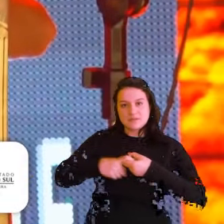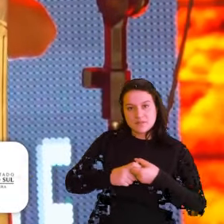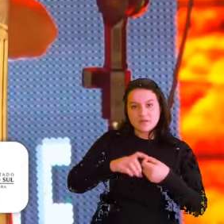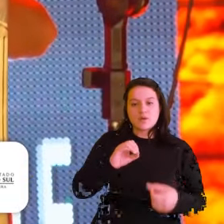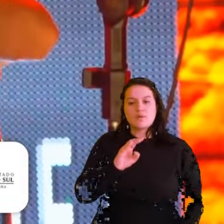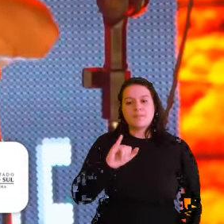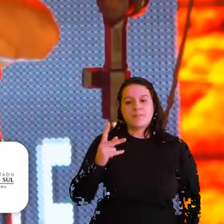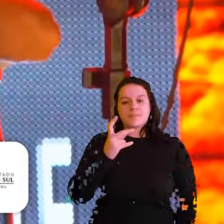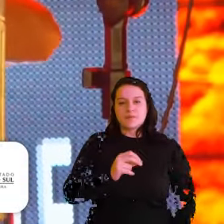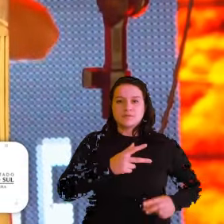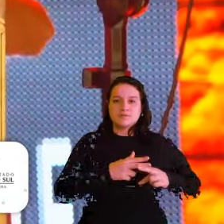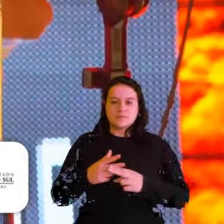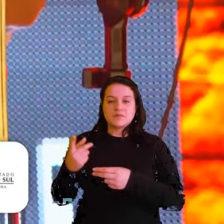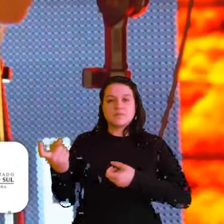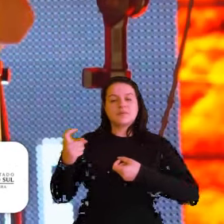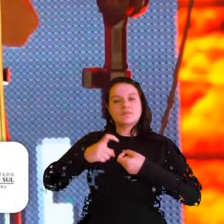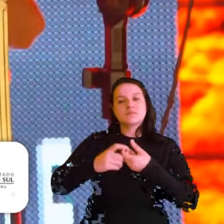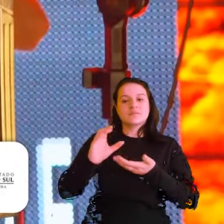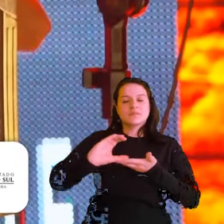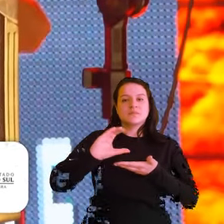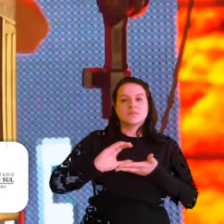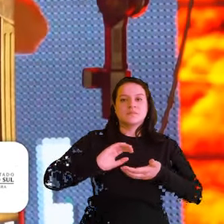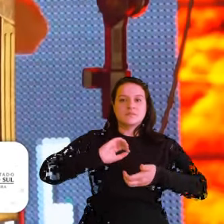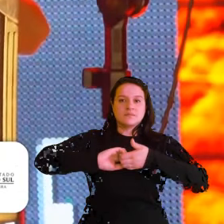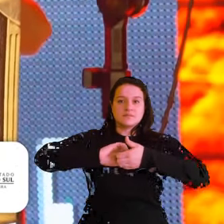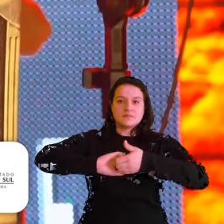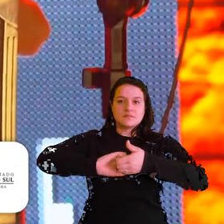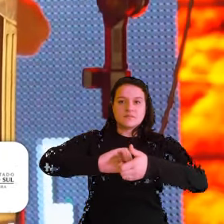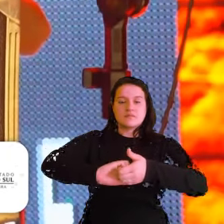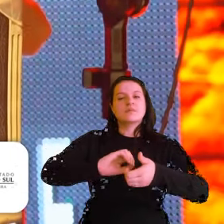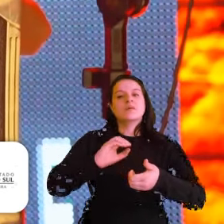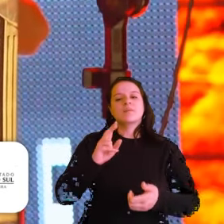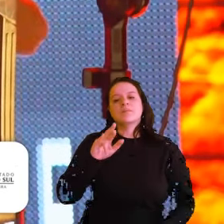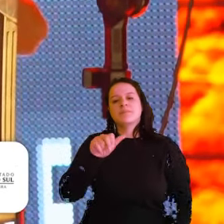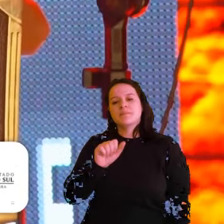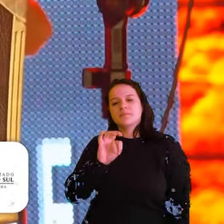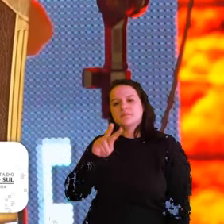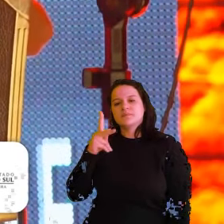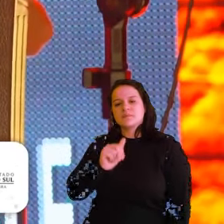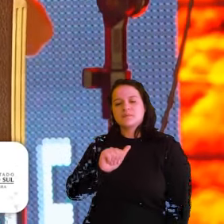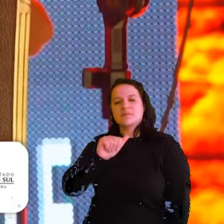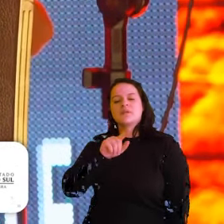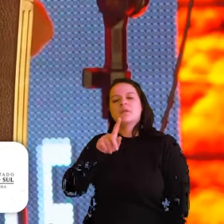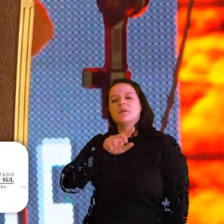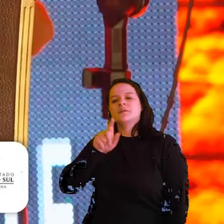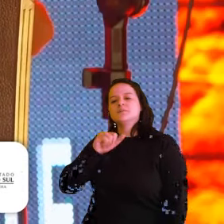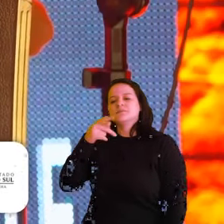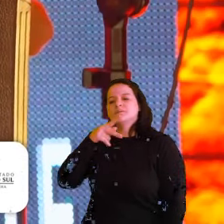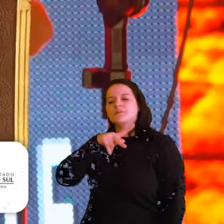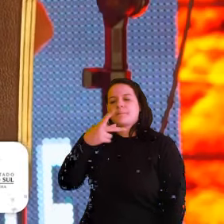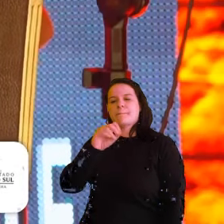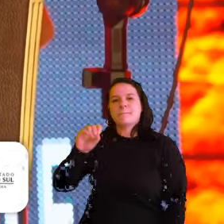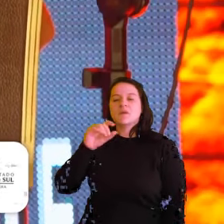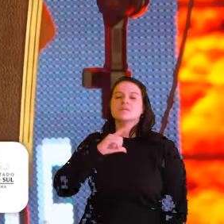em parceria com O Bicho Produção Cultural. Com patrocínio da Brastelha, Rei Verde e Zimpão. E